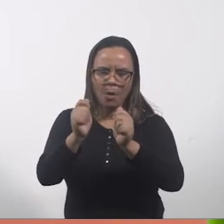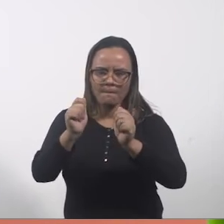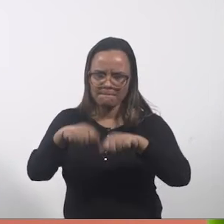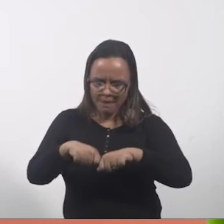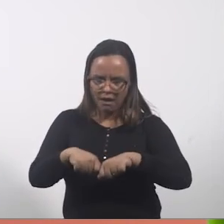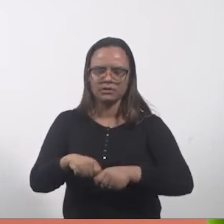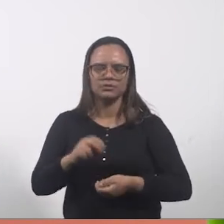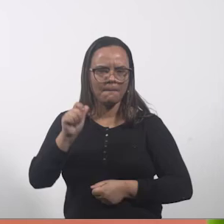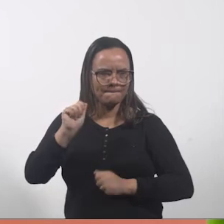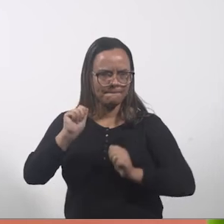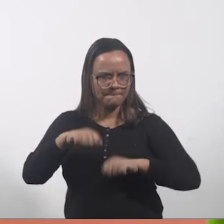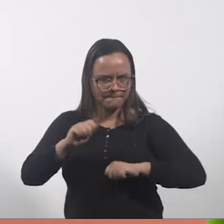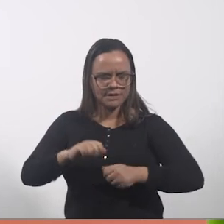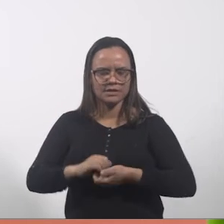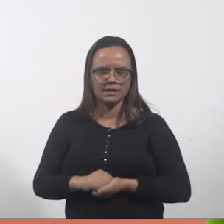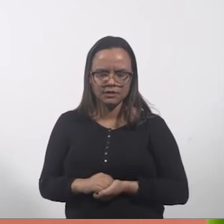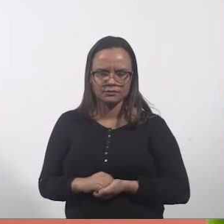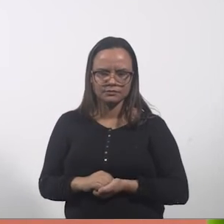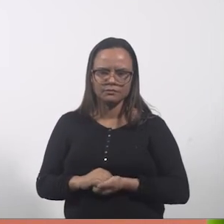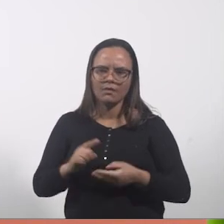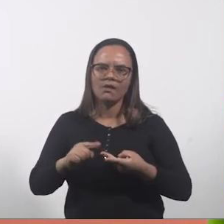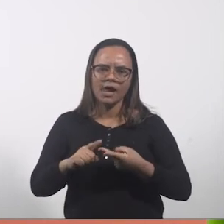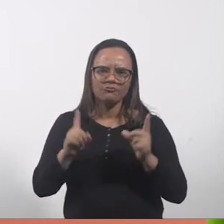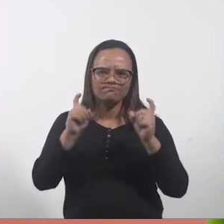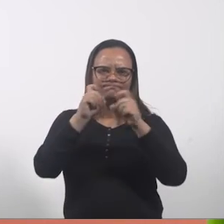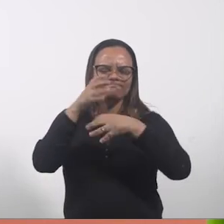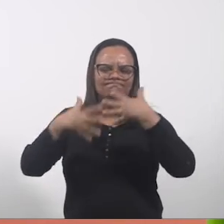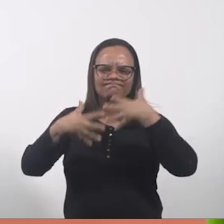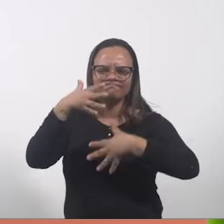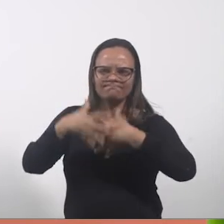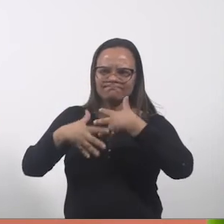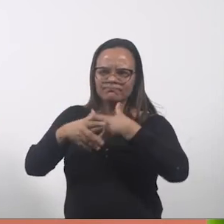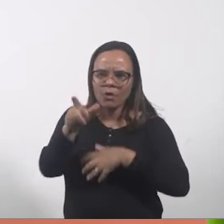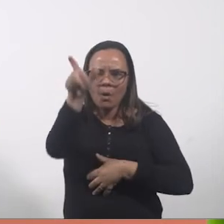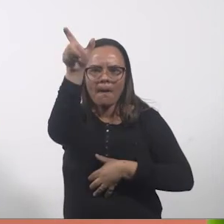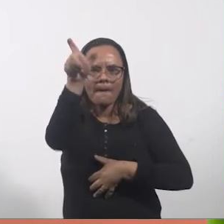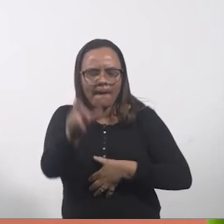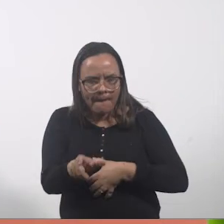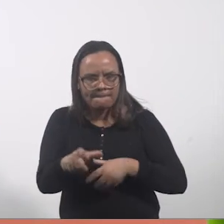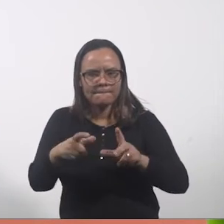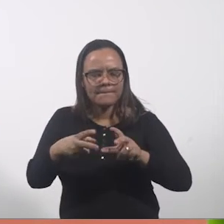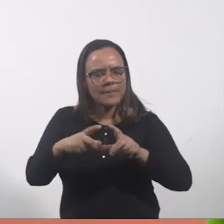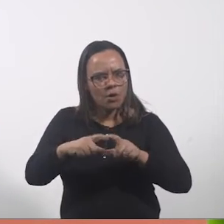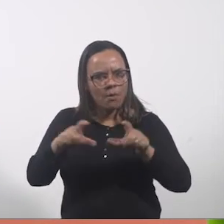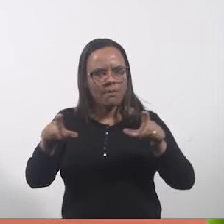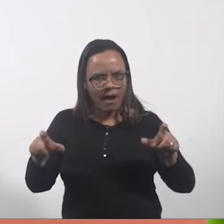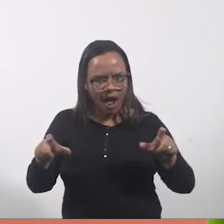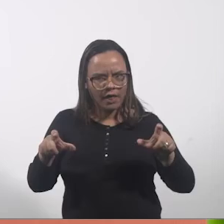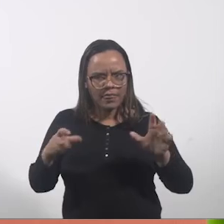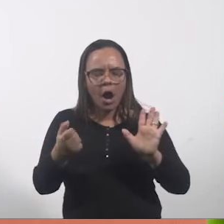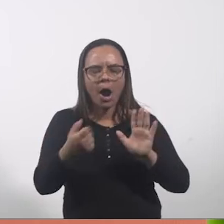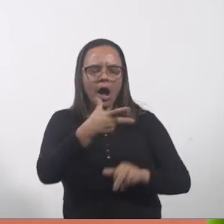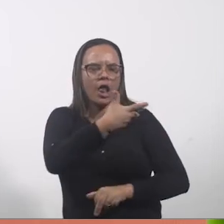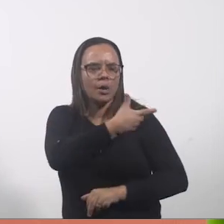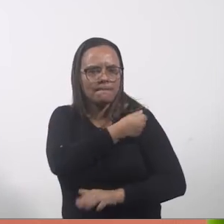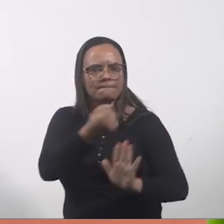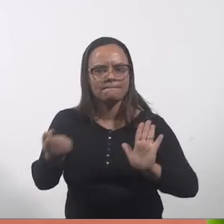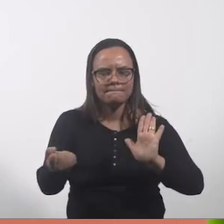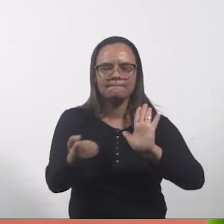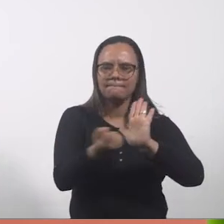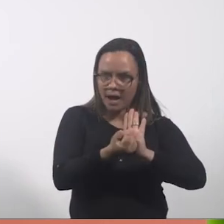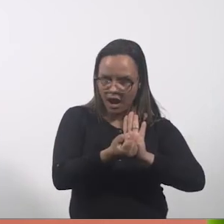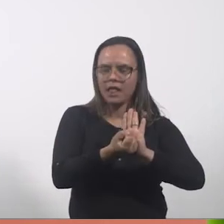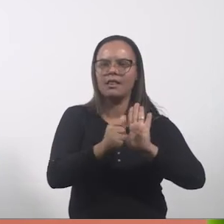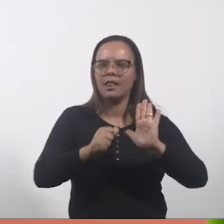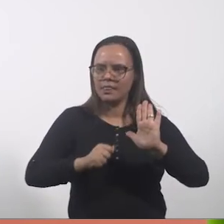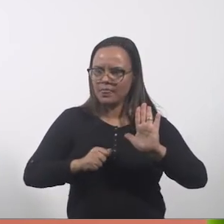essa necessidade. Uma outra eventual dificuldade é que na carteirinha de vacinação desta população, ela obviamente tem o